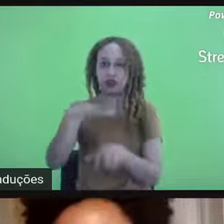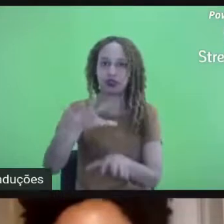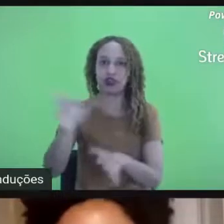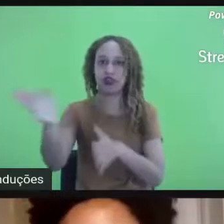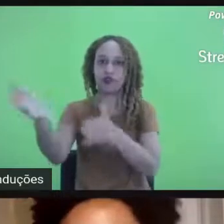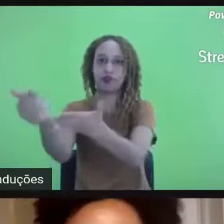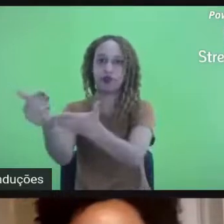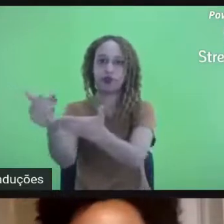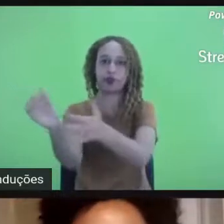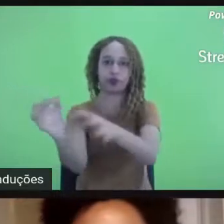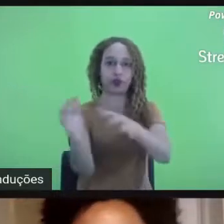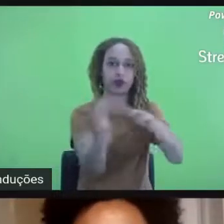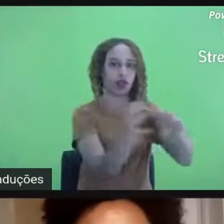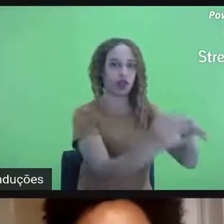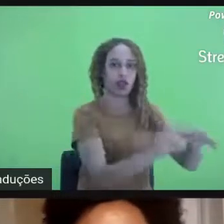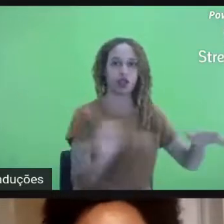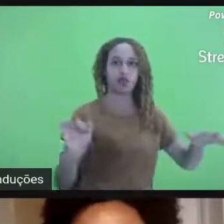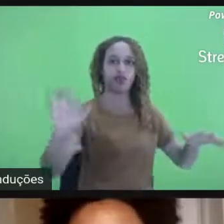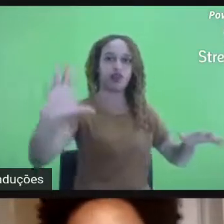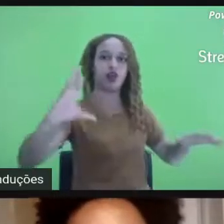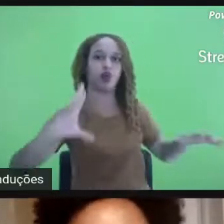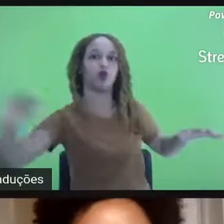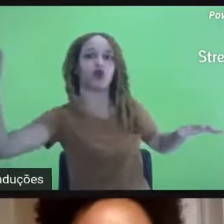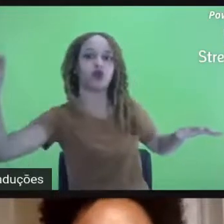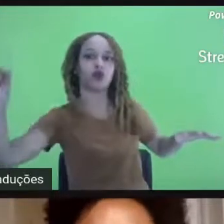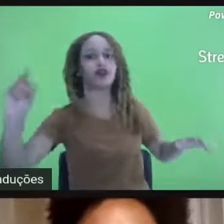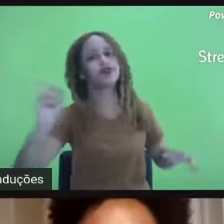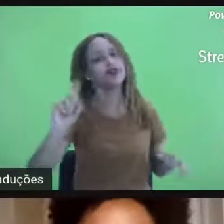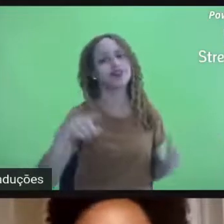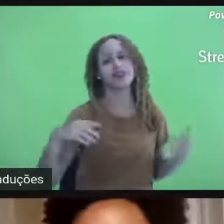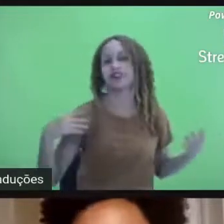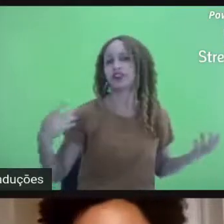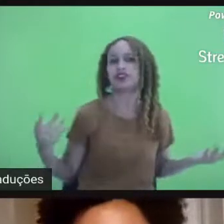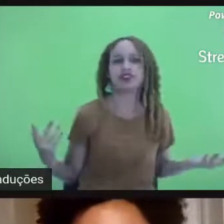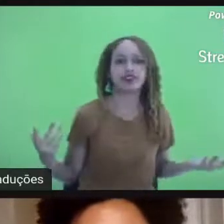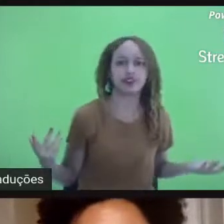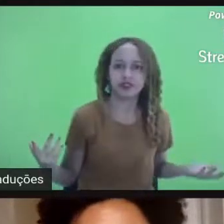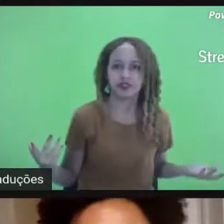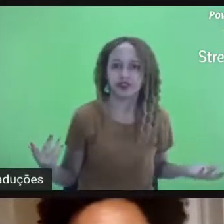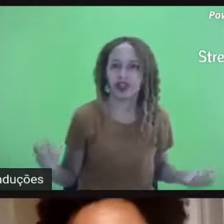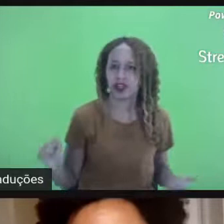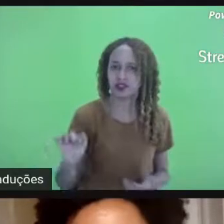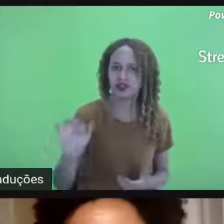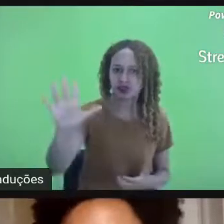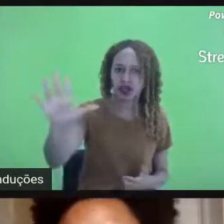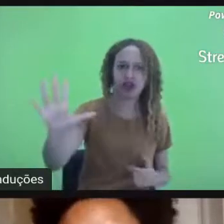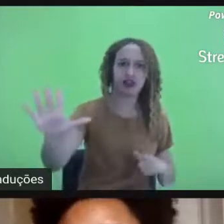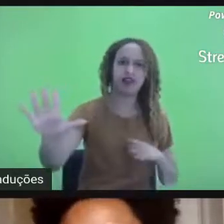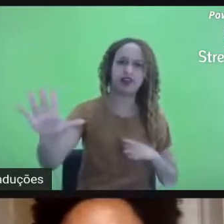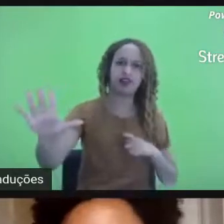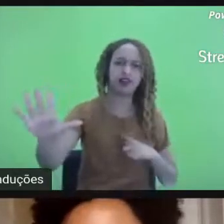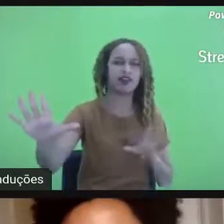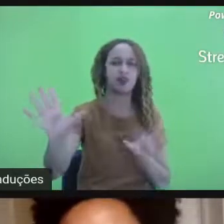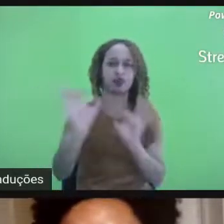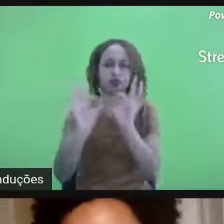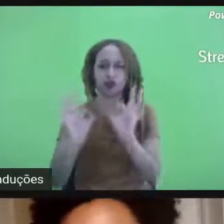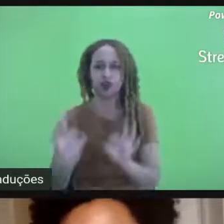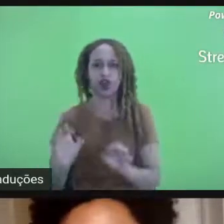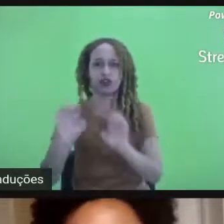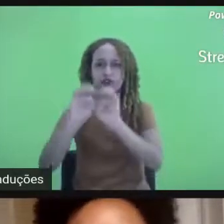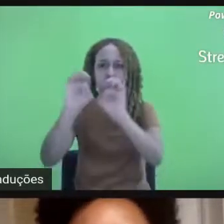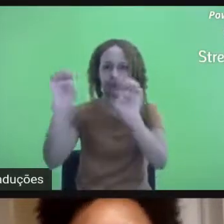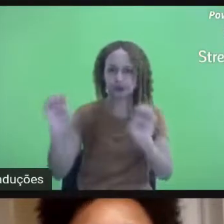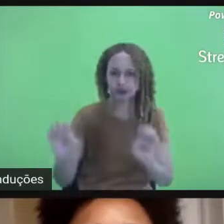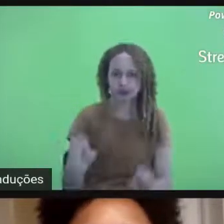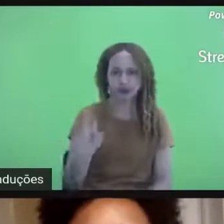nunca existiu. Não, a favela, ela tem as suas potencialidades, ela tem toda uma relação, né? Uma